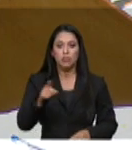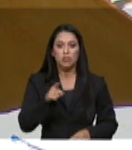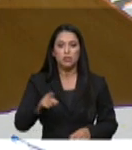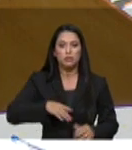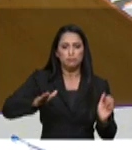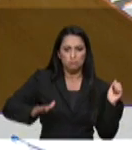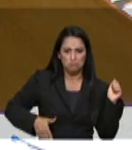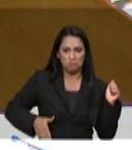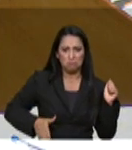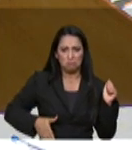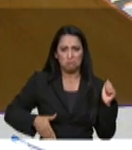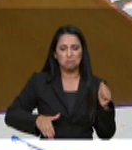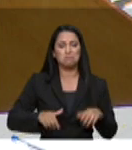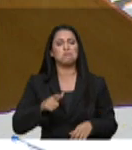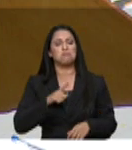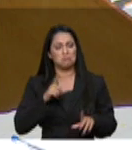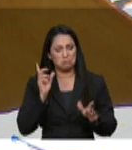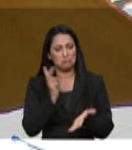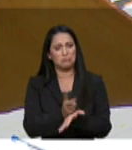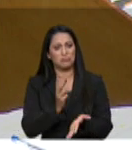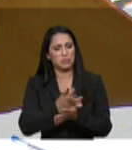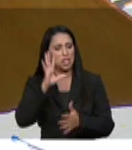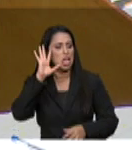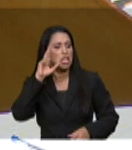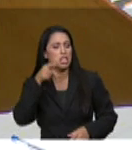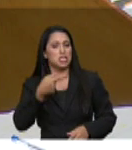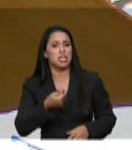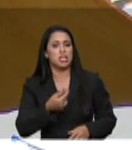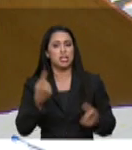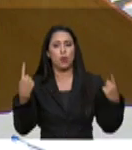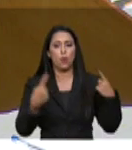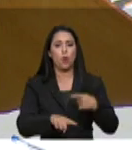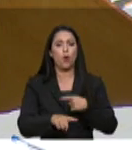são canalhas mesmo que vocês tomam decisões sempre em prol da Injustiça